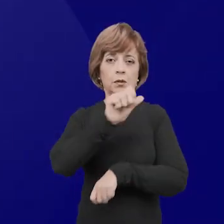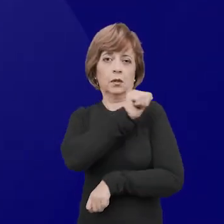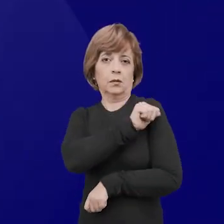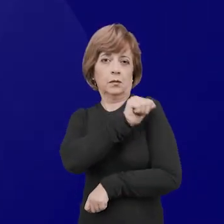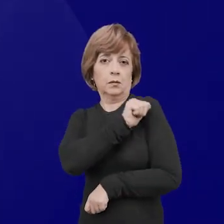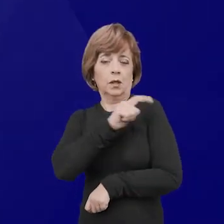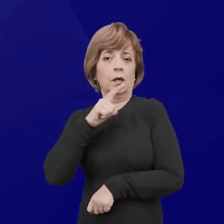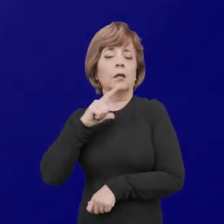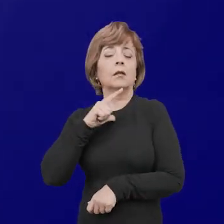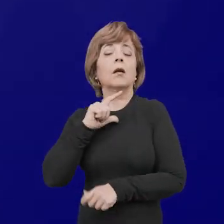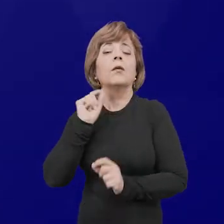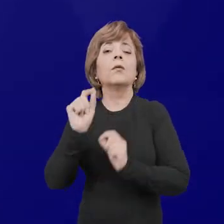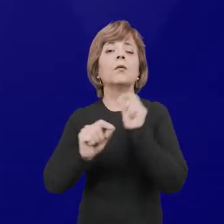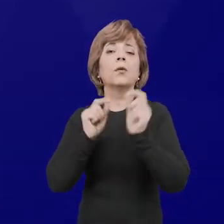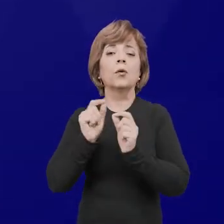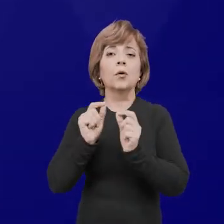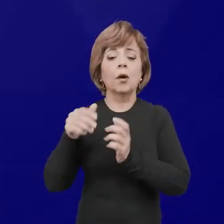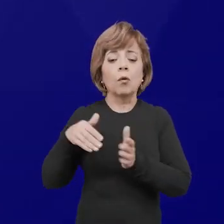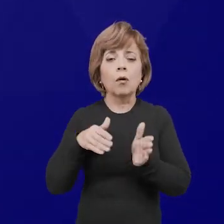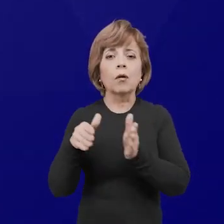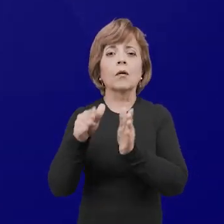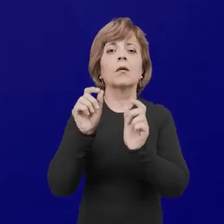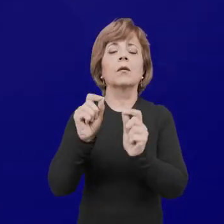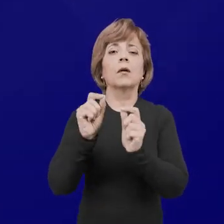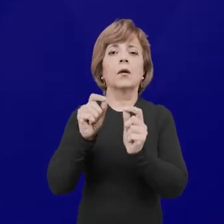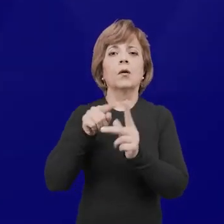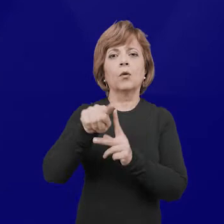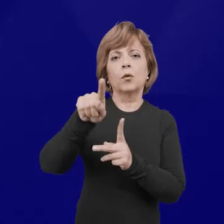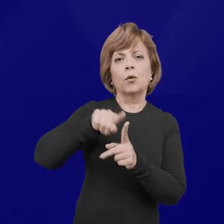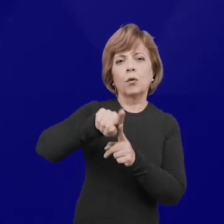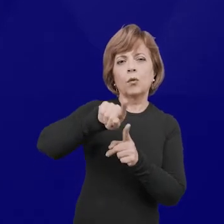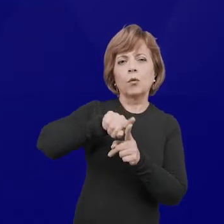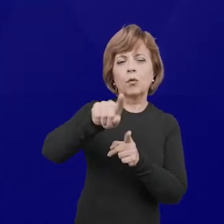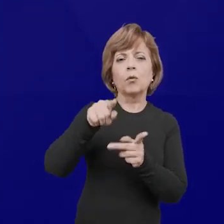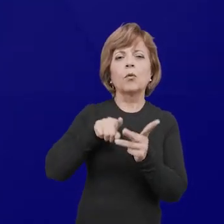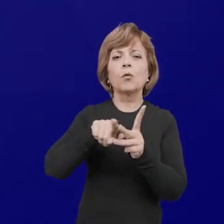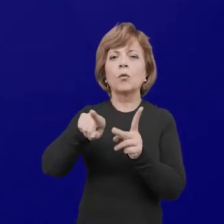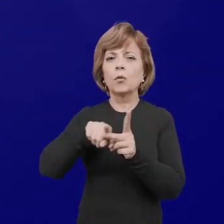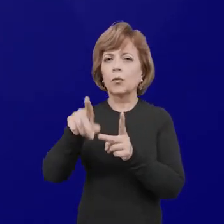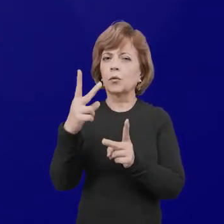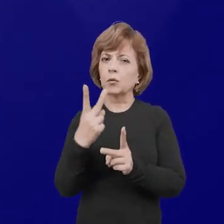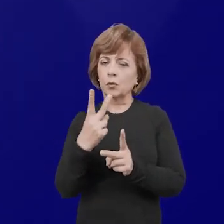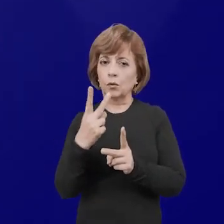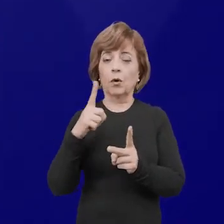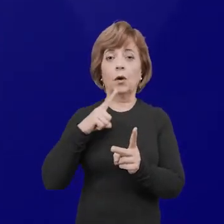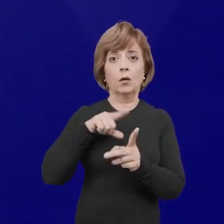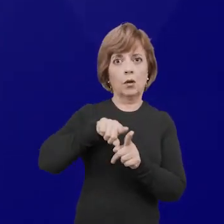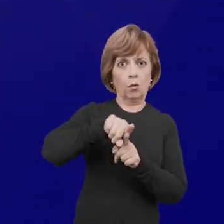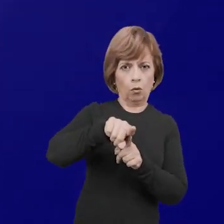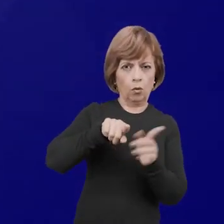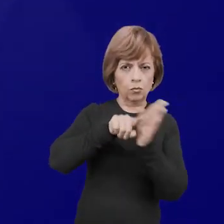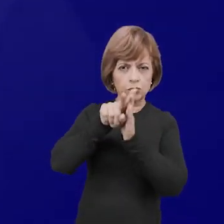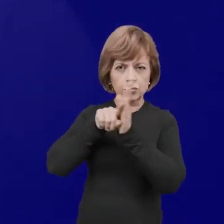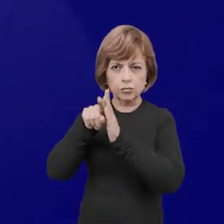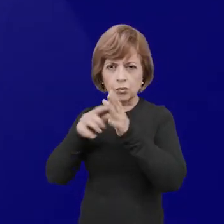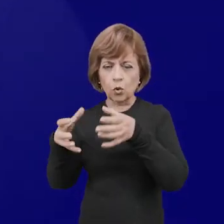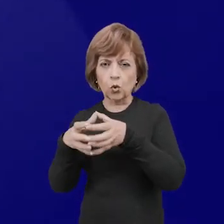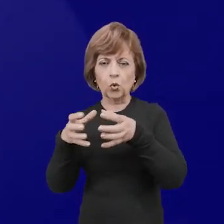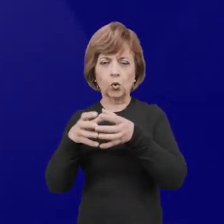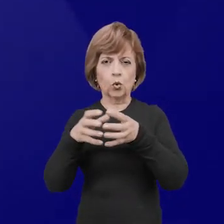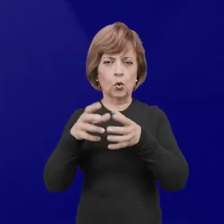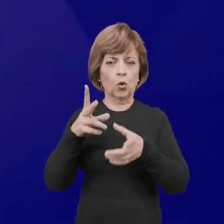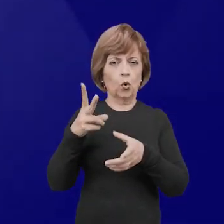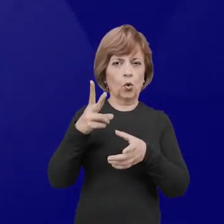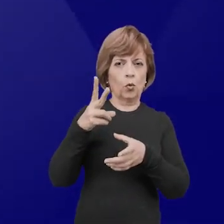está dedicado em dois eixos, um sobre para estudar grupos criminosos violentos, né, que são